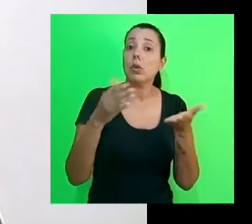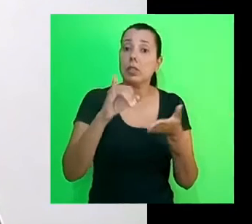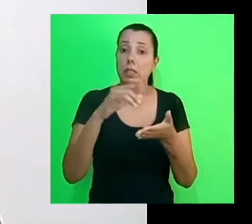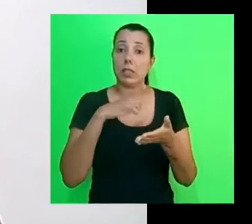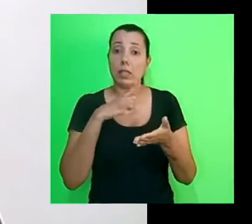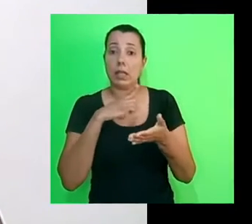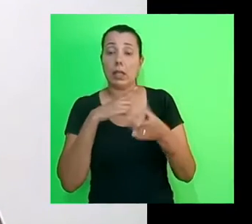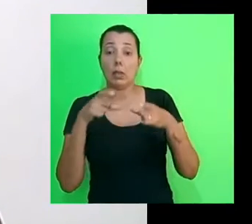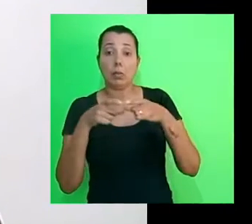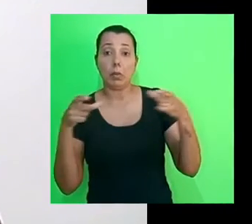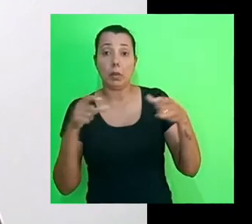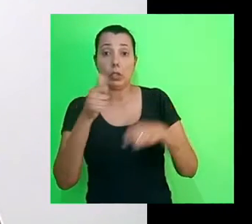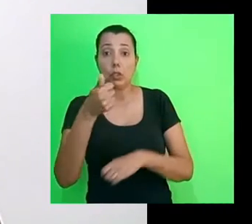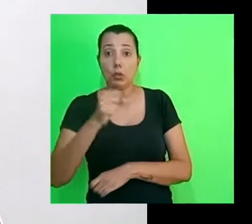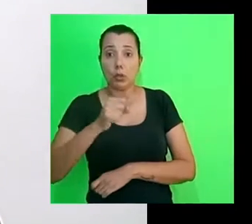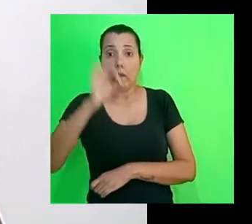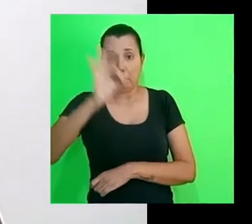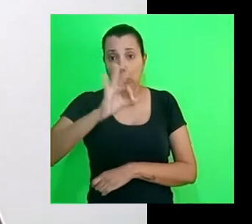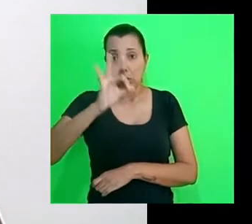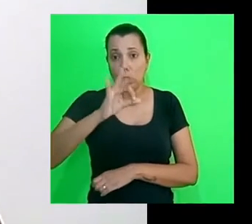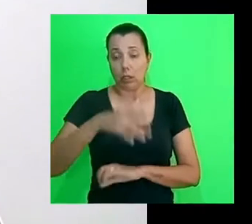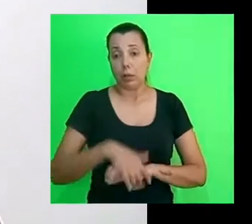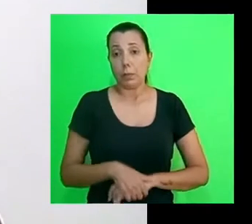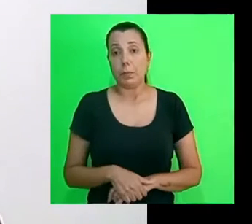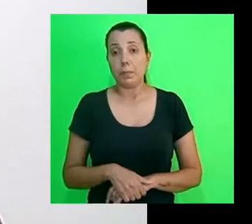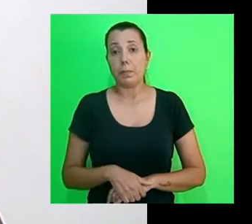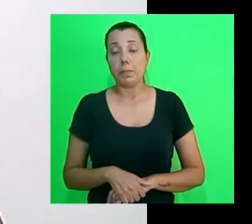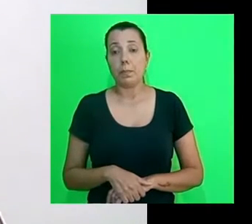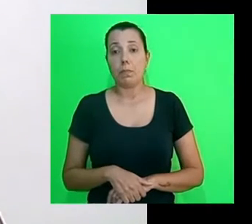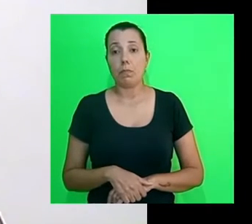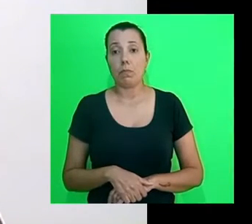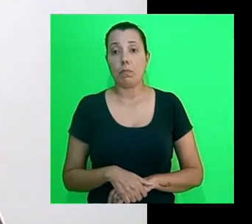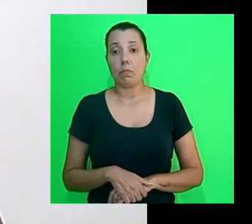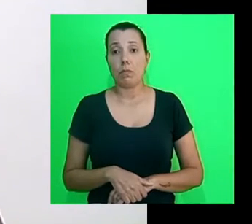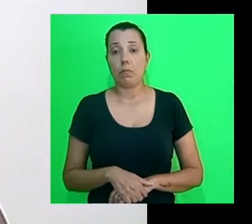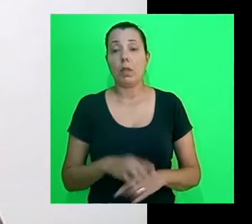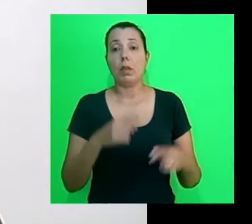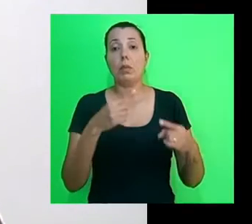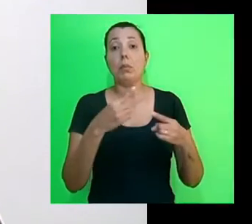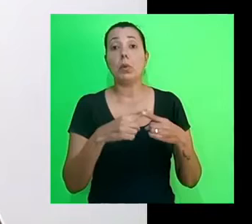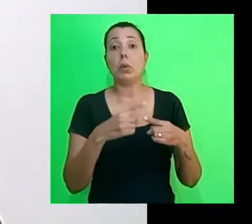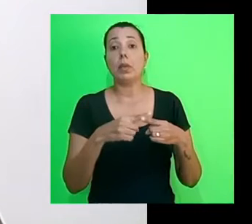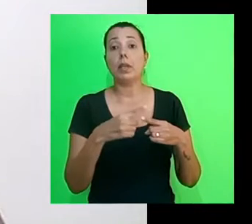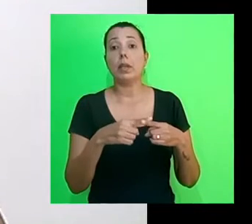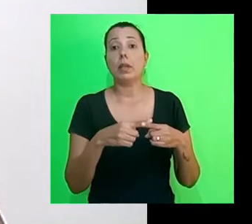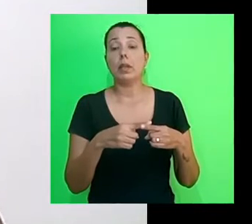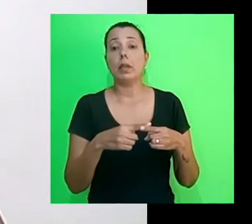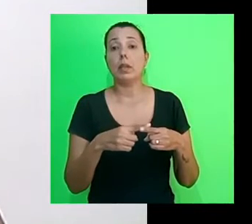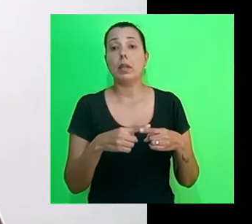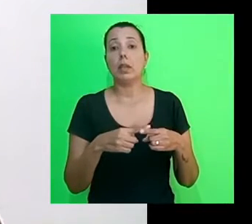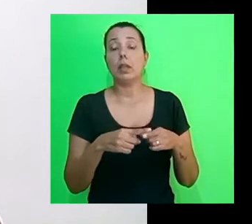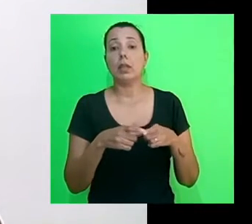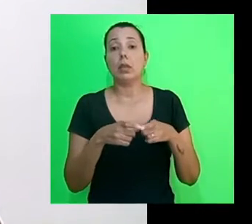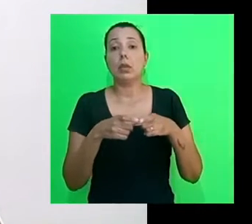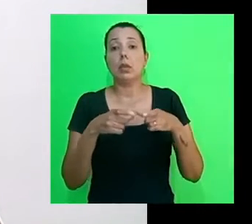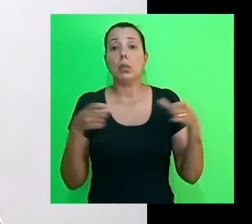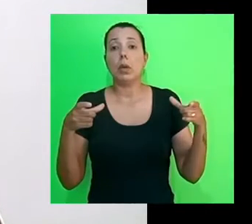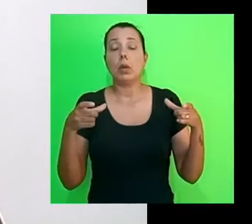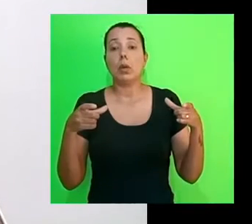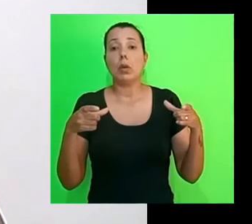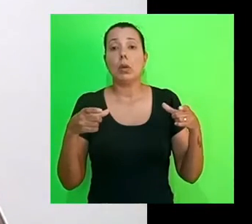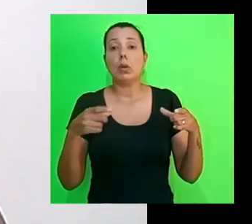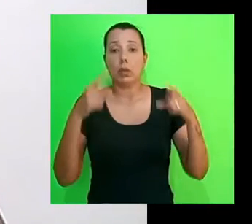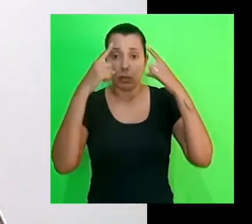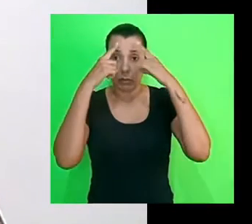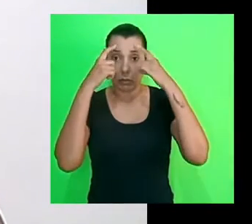reclusão das famílias, e aí a situação fica agudizada de tal forma que não aguenta e acaba